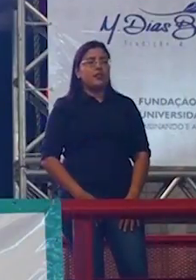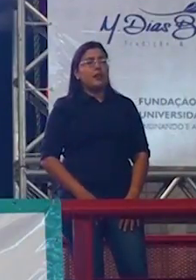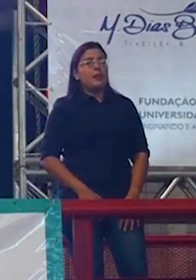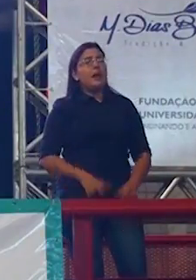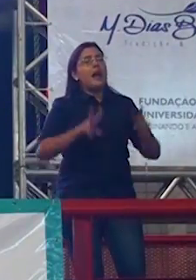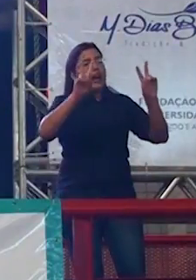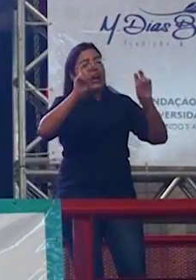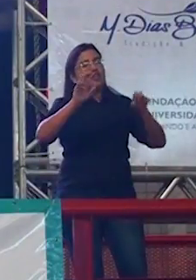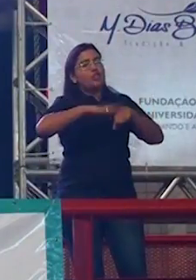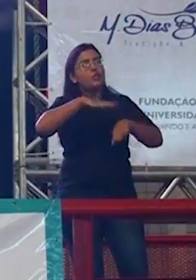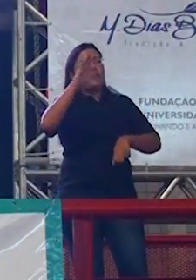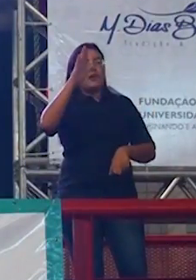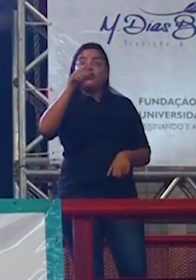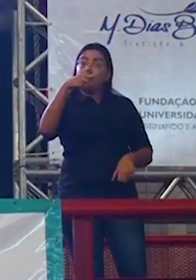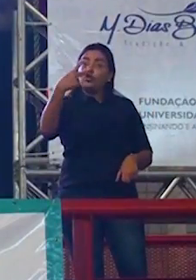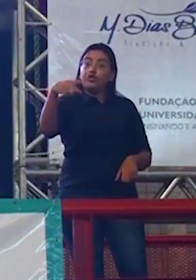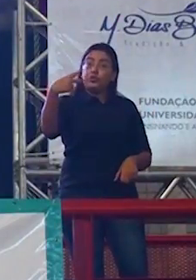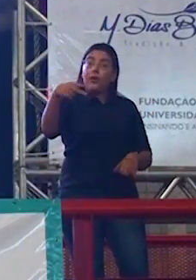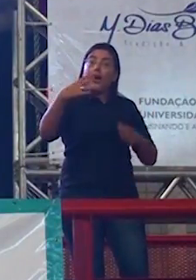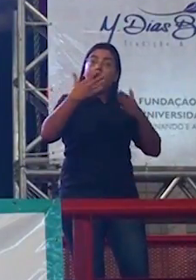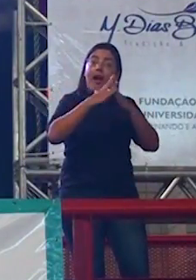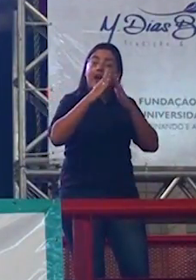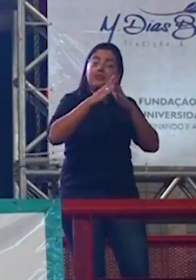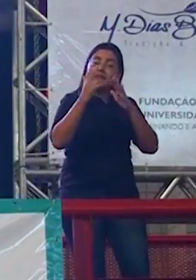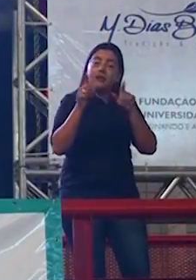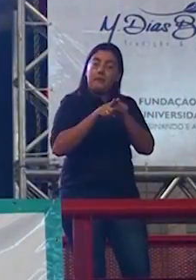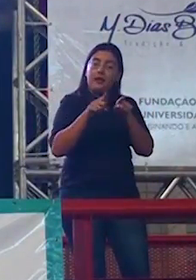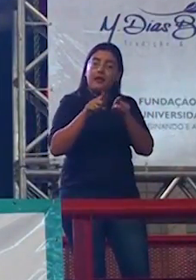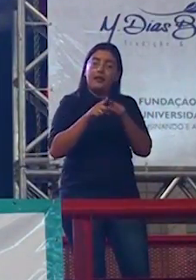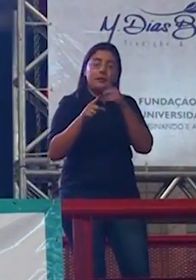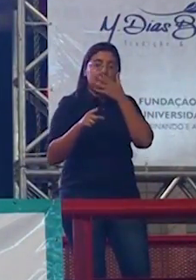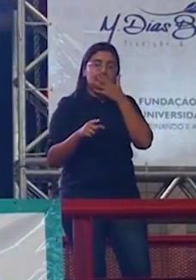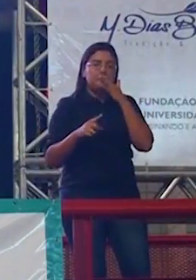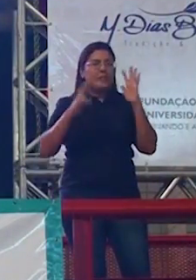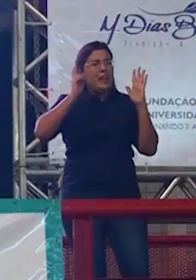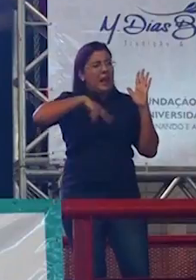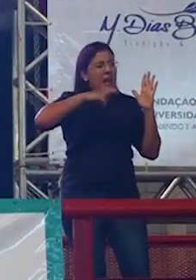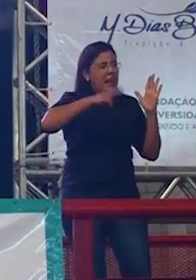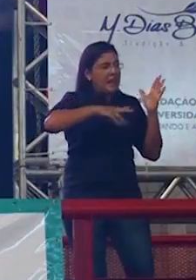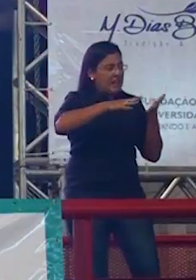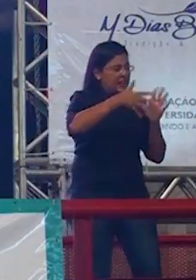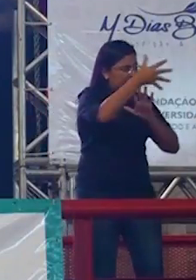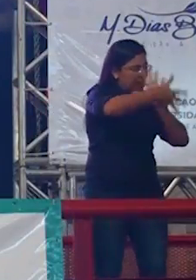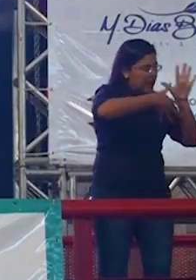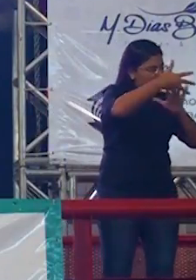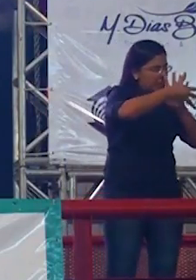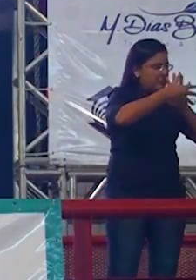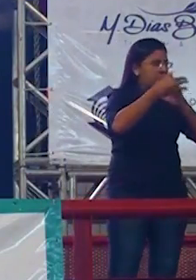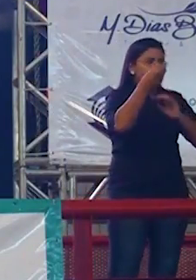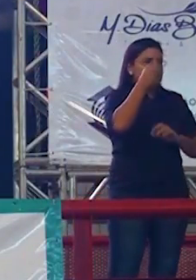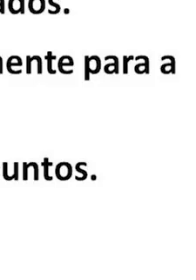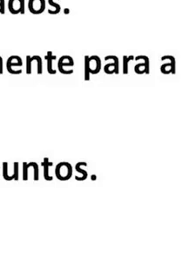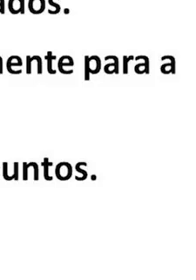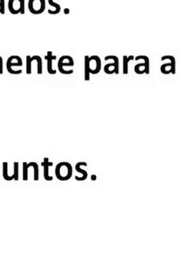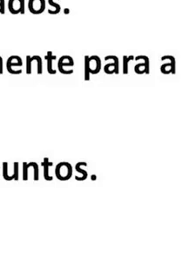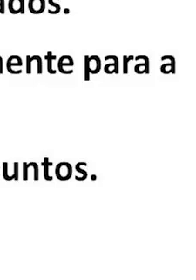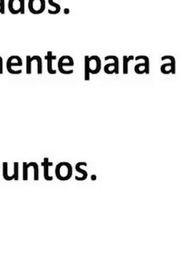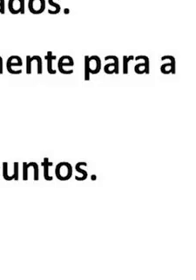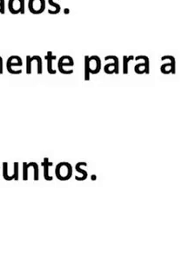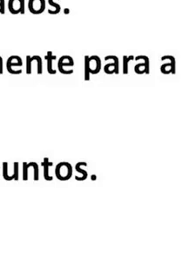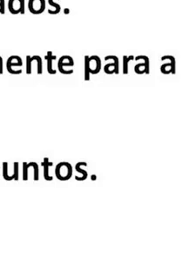Enem. E você lá na sua casa também, você não vai mais ficar lendo teoria. A revisão de 2 ou